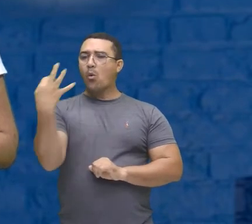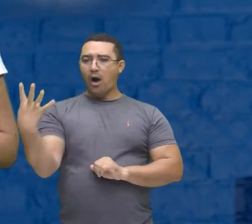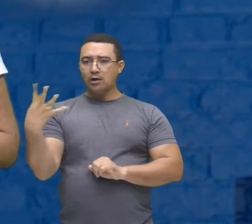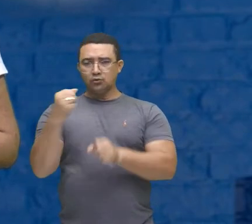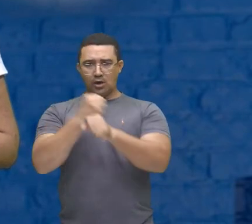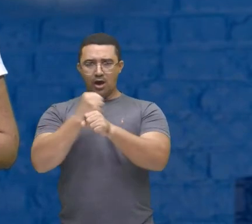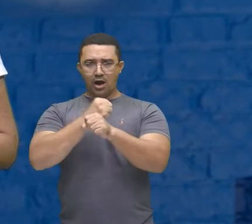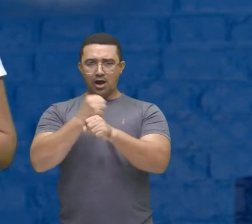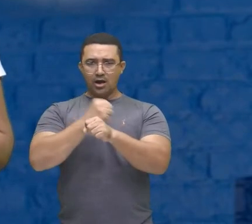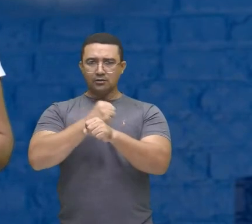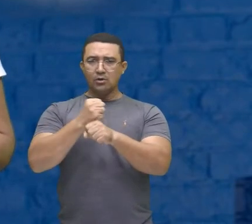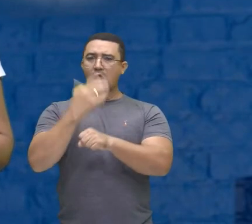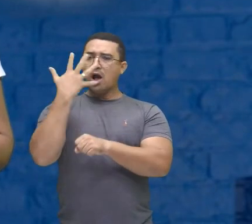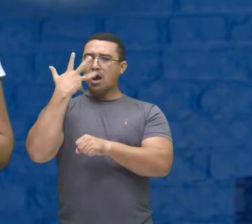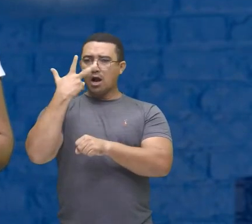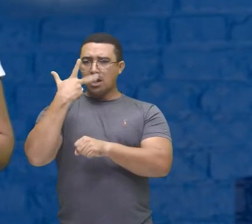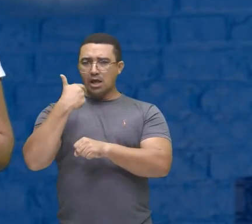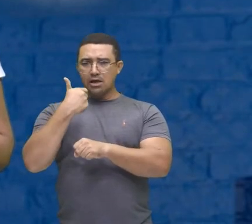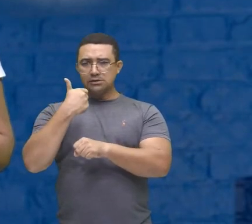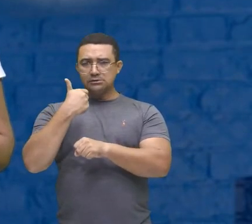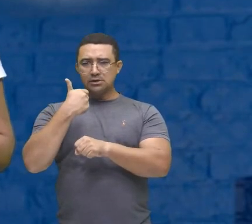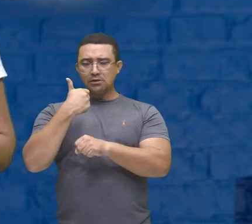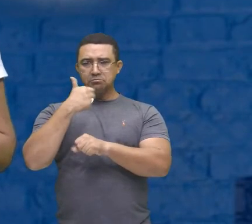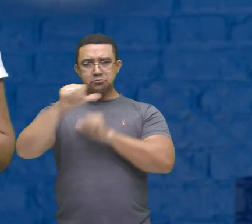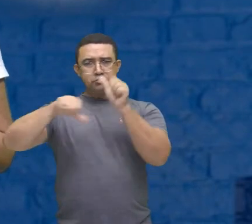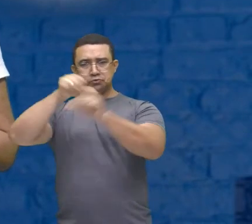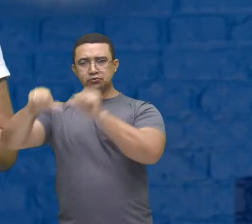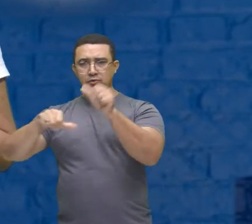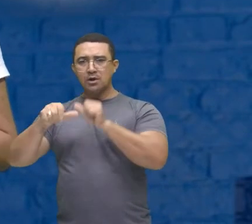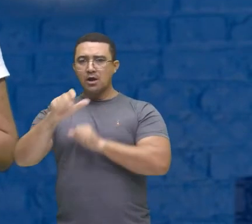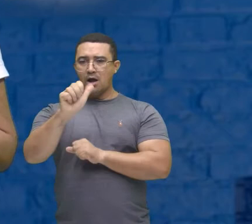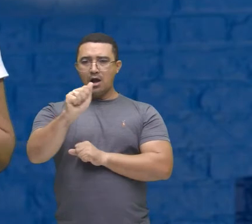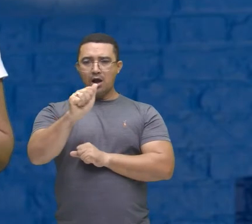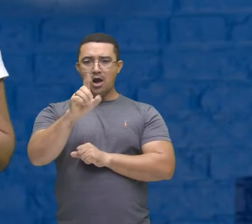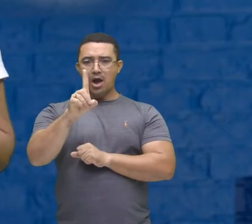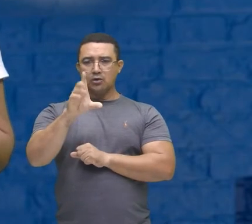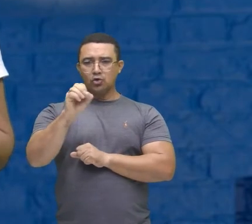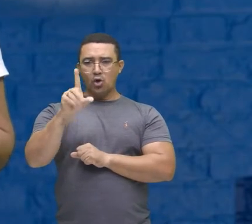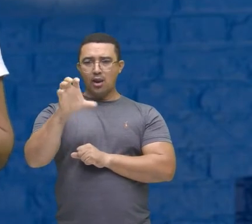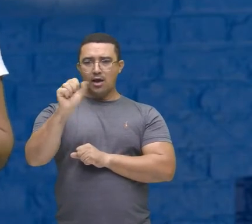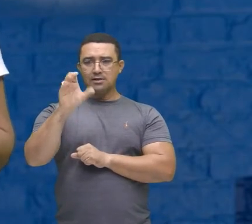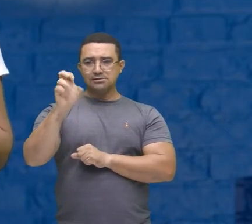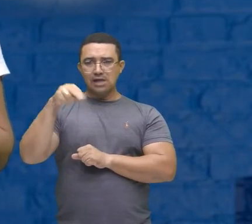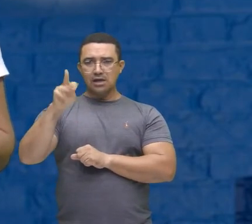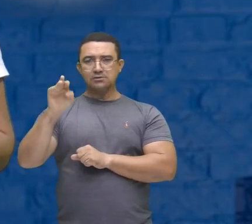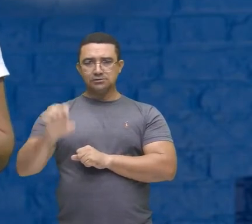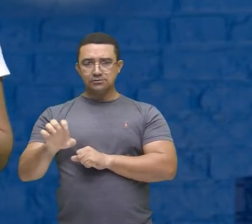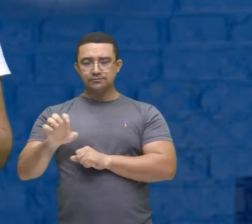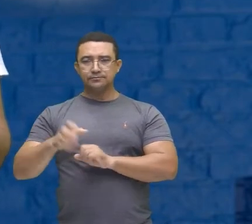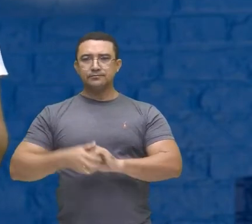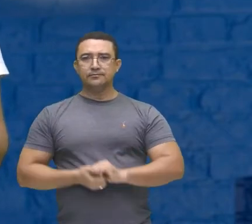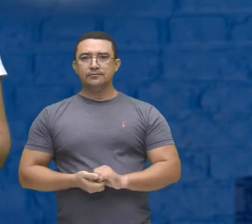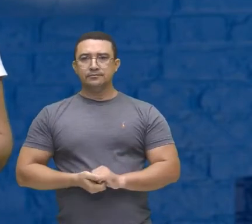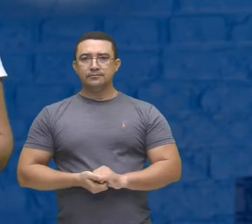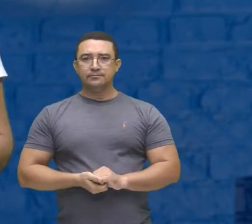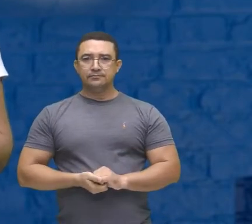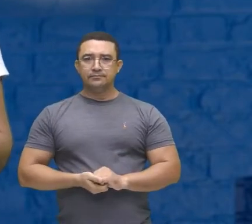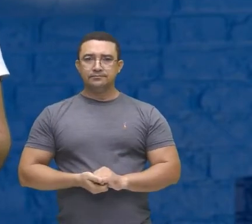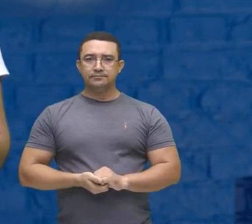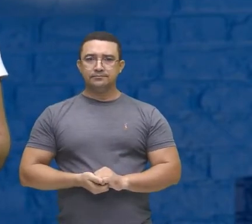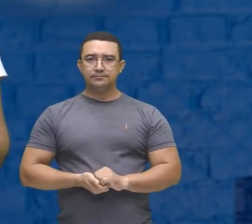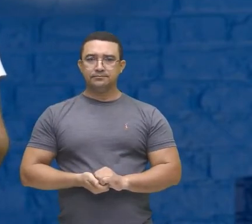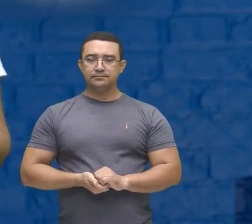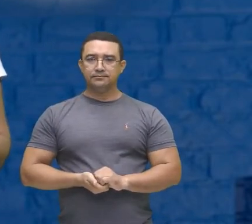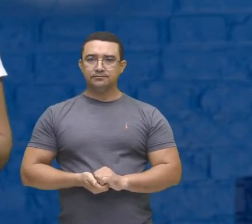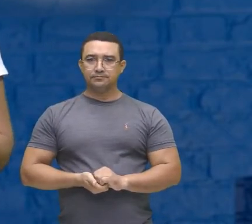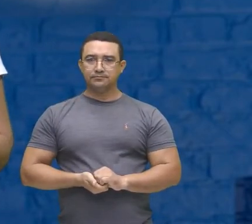quantos anos a criança é adolescente? Olha só, doutor, que interessante, aqui ela acaba até parece que misturando, né, criança e